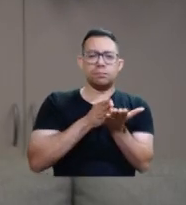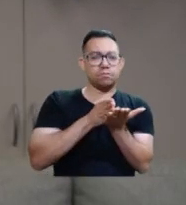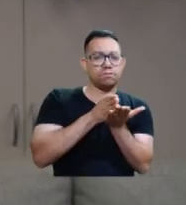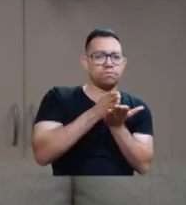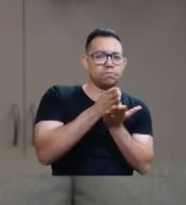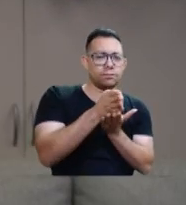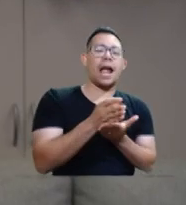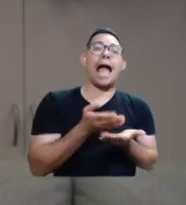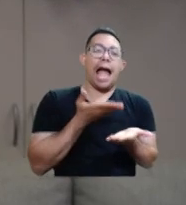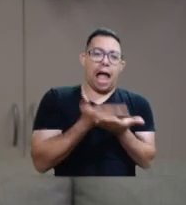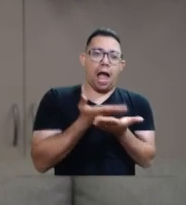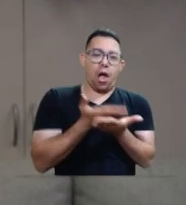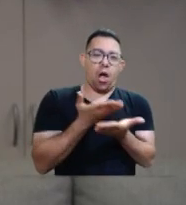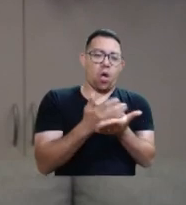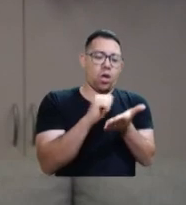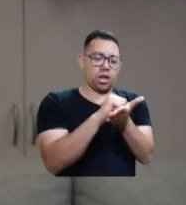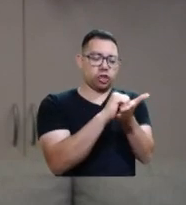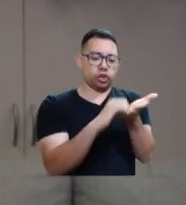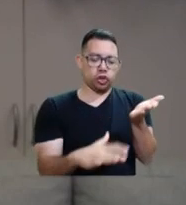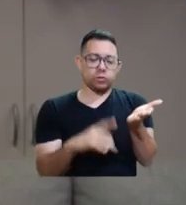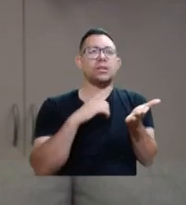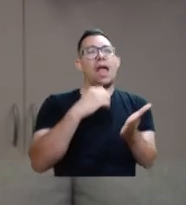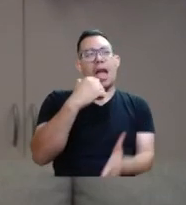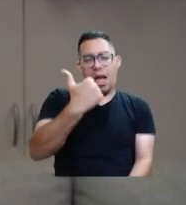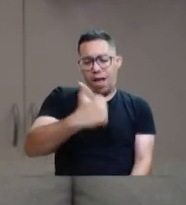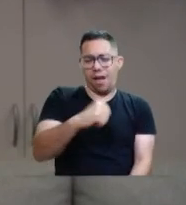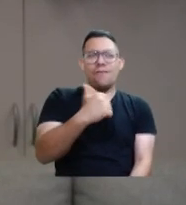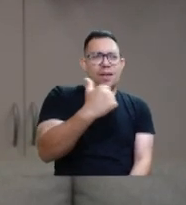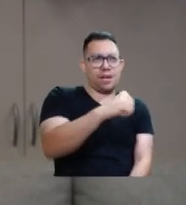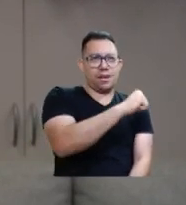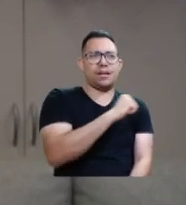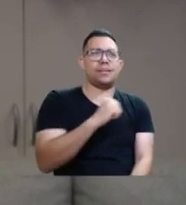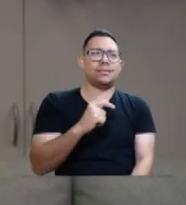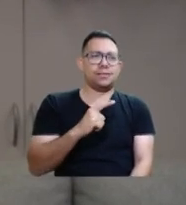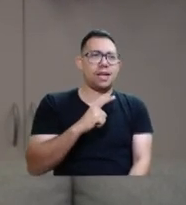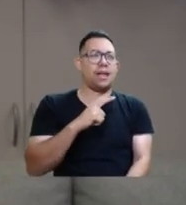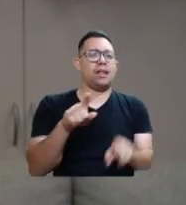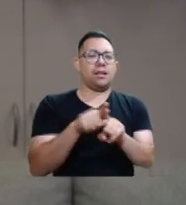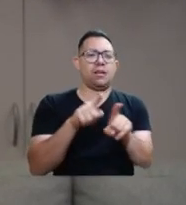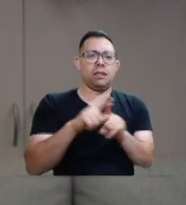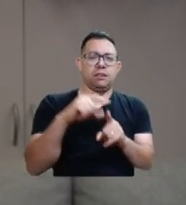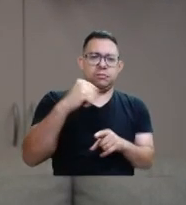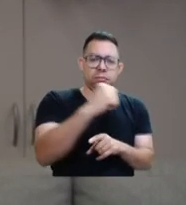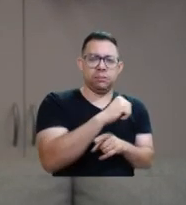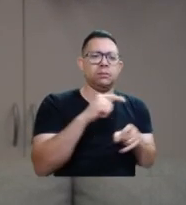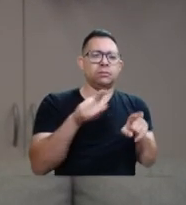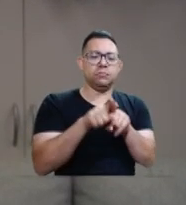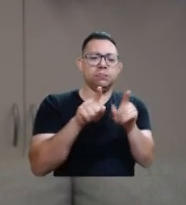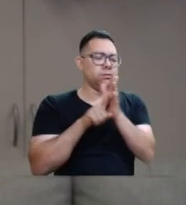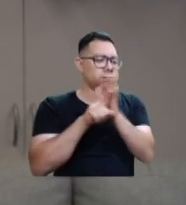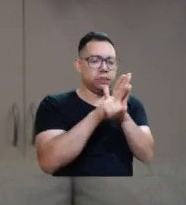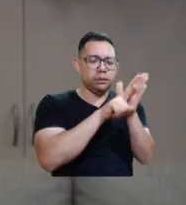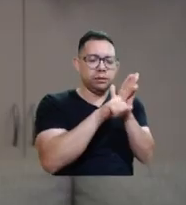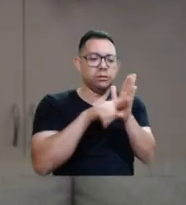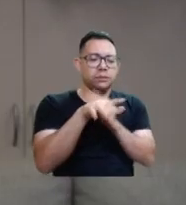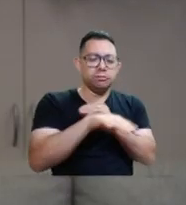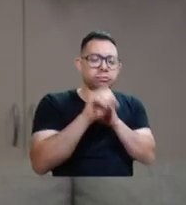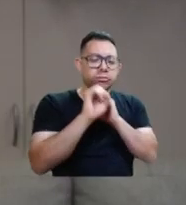isso como critérios nas nossas disciplinas, né, critérios de avaliação,